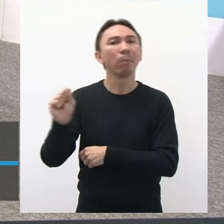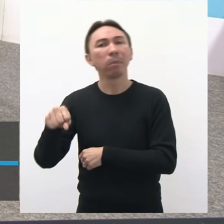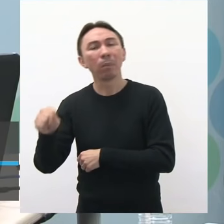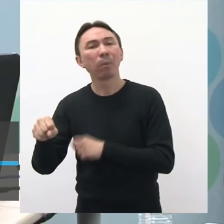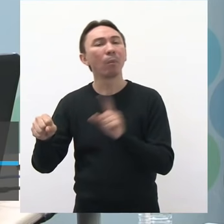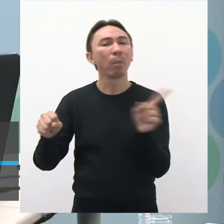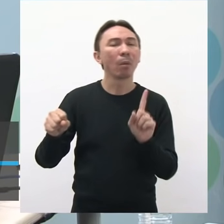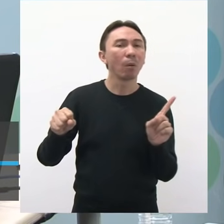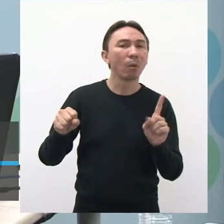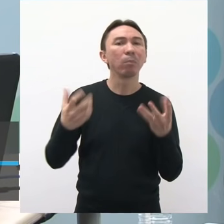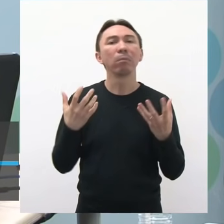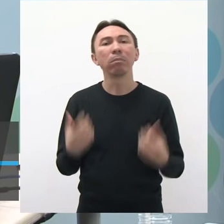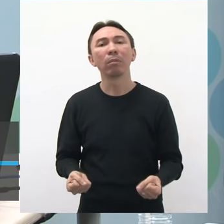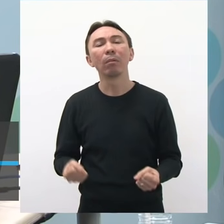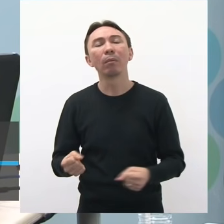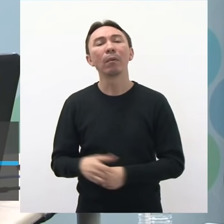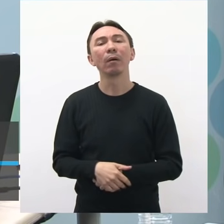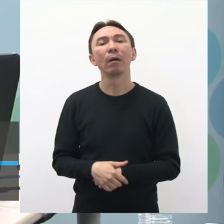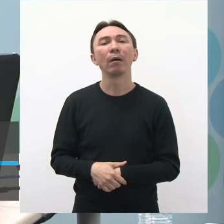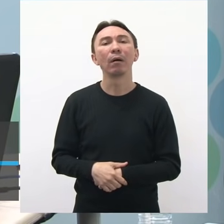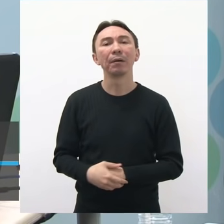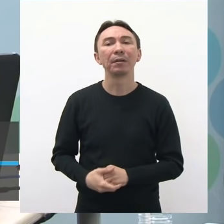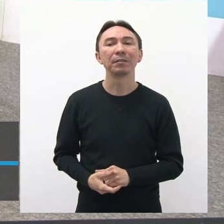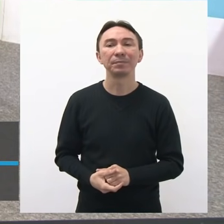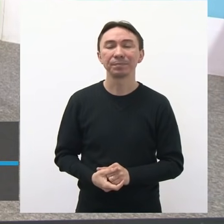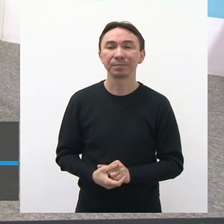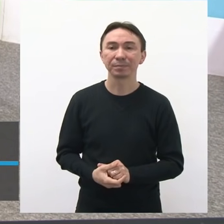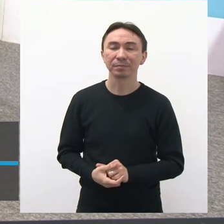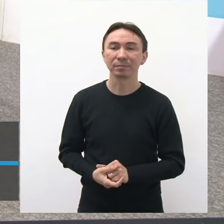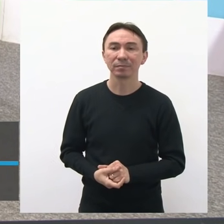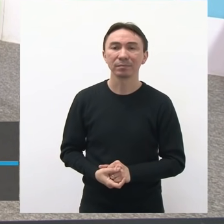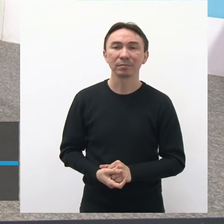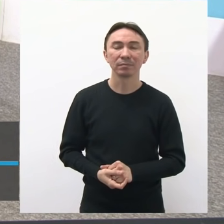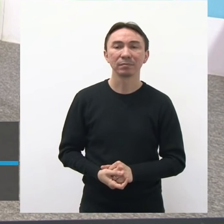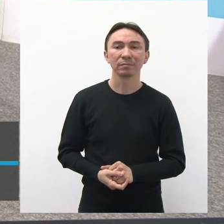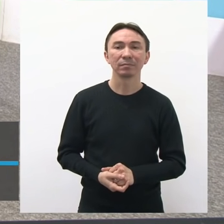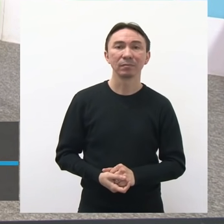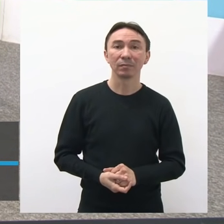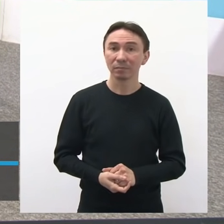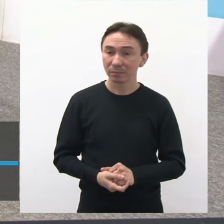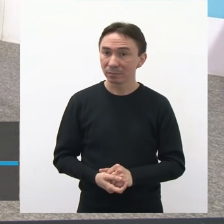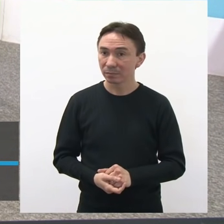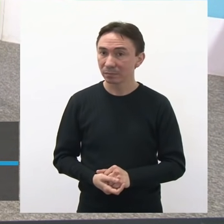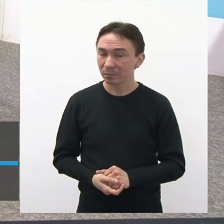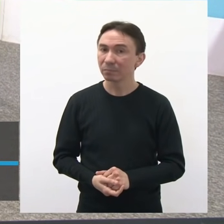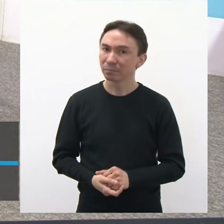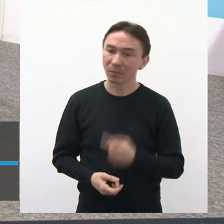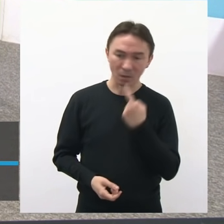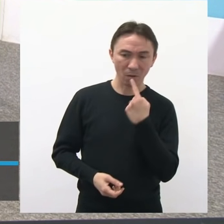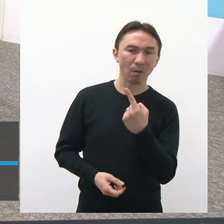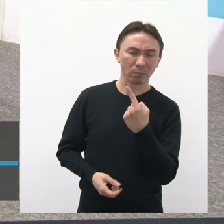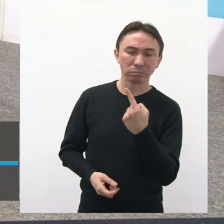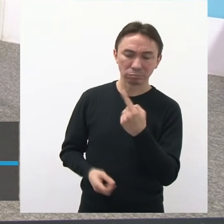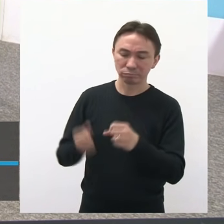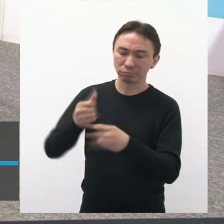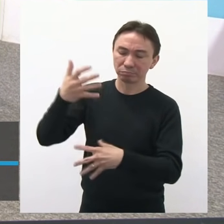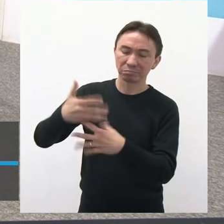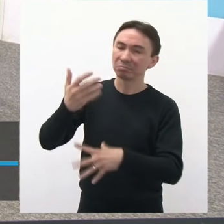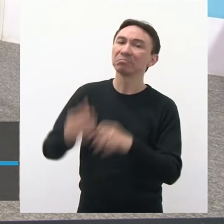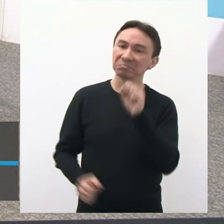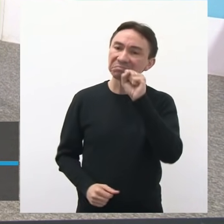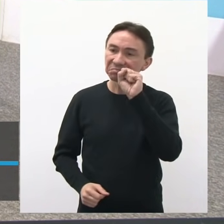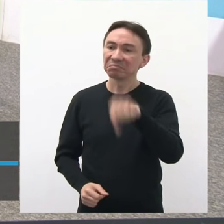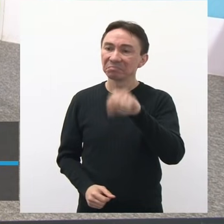Olha lá o triangulinho. O pessoal está dizendo aqui que sim. Sim. Então seguimos. Vamos